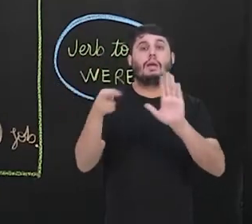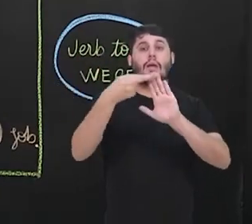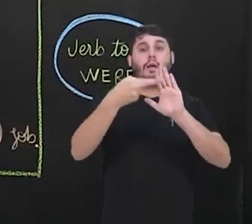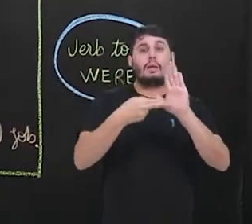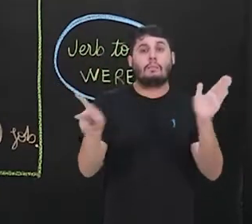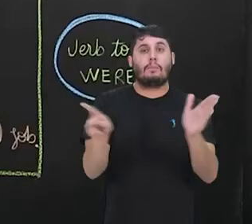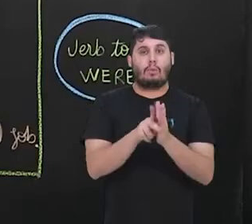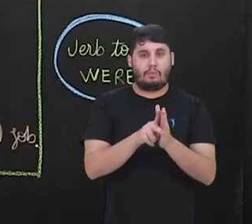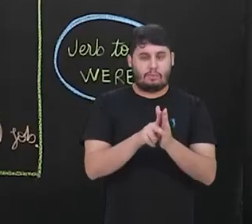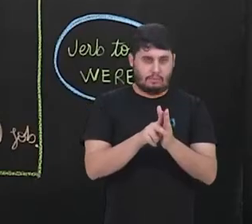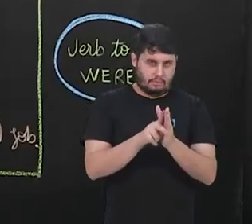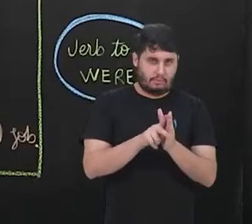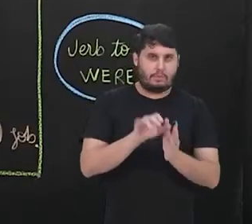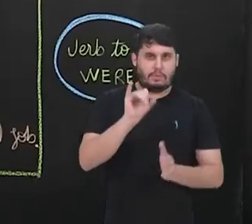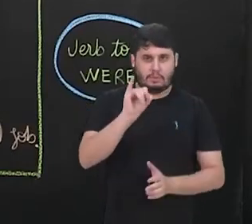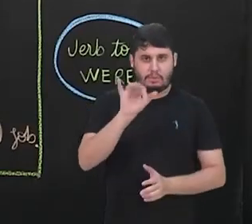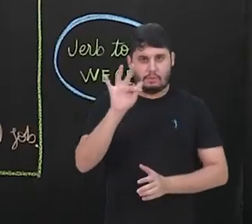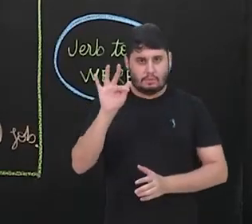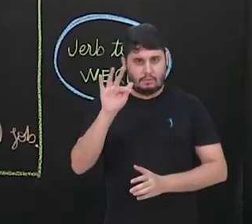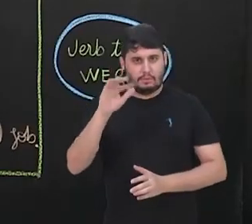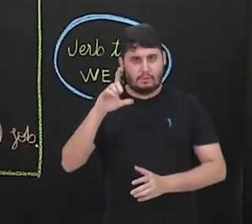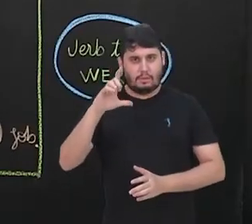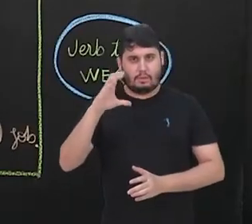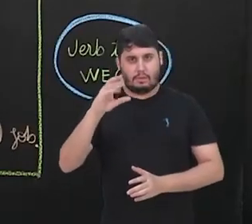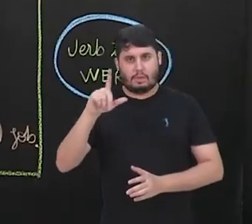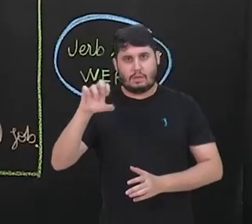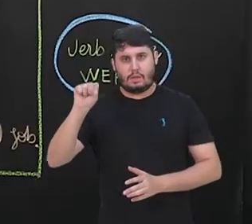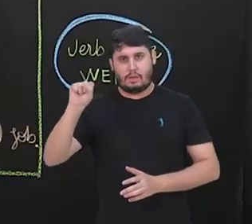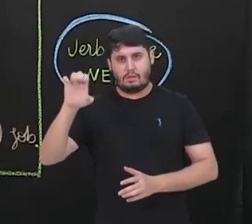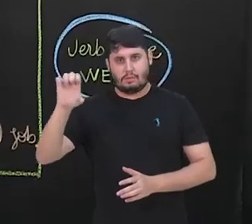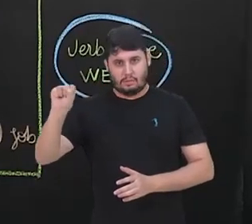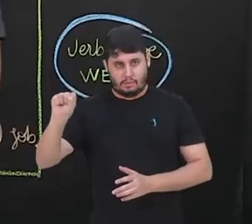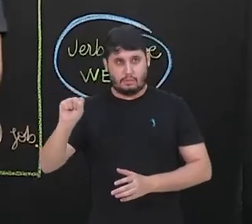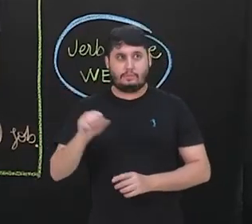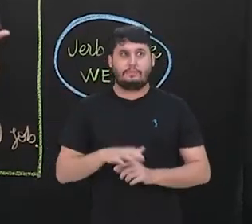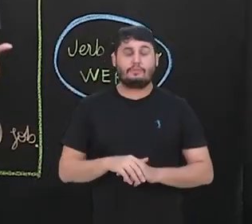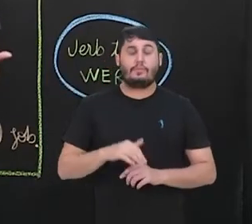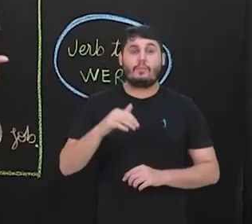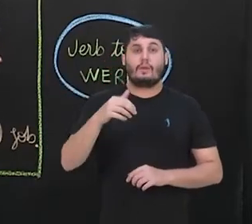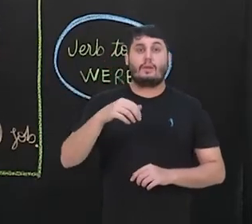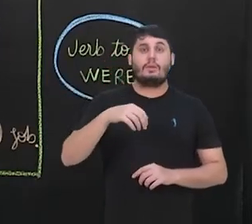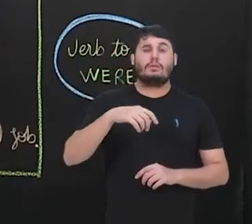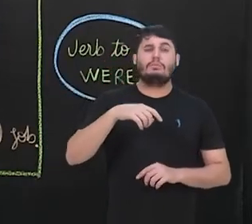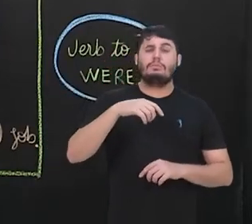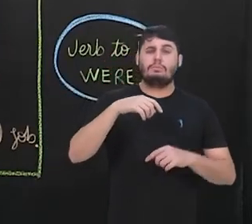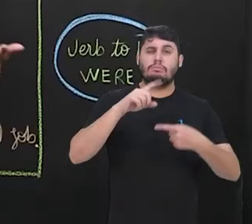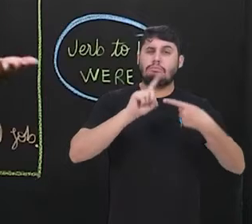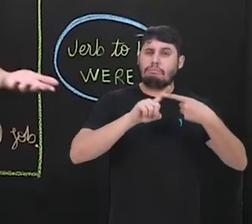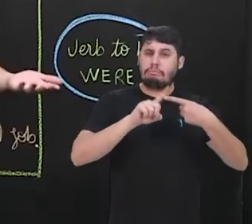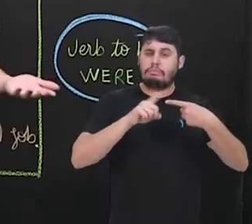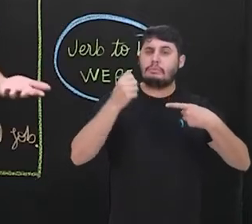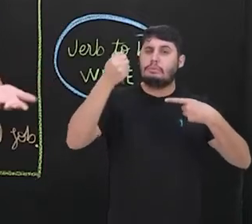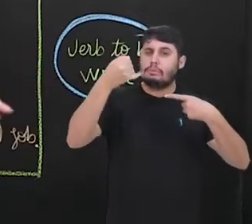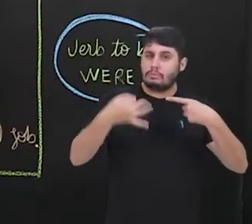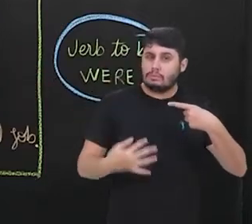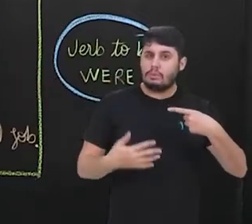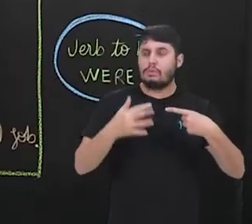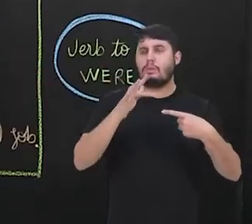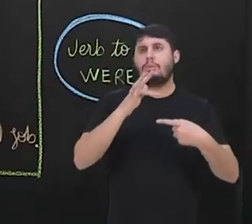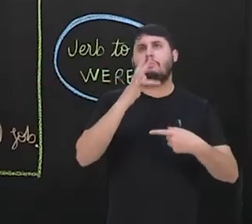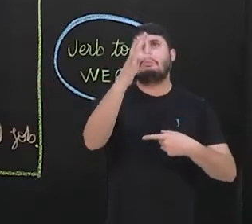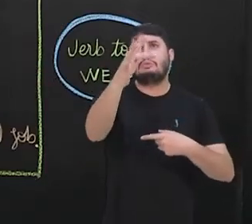comigo. Type 1, o tipo 1, que se refere a uma possibilidade no futuro, algo que é